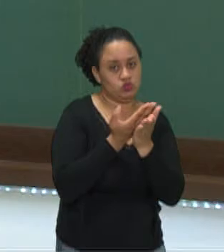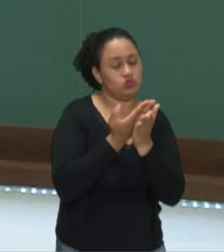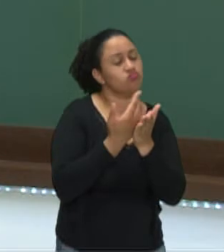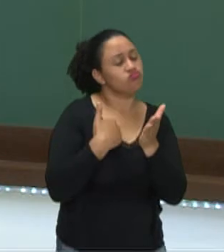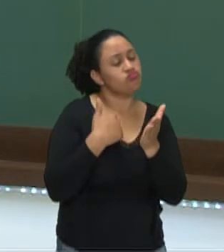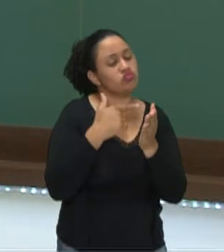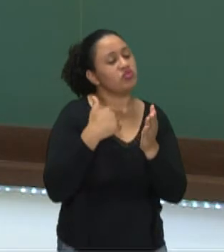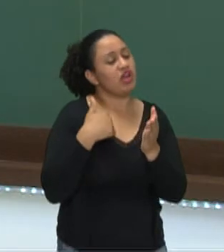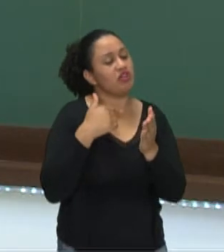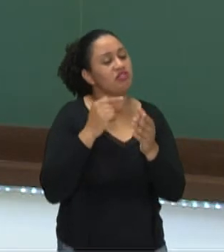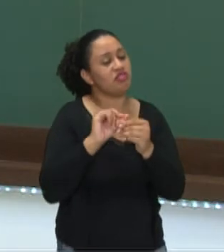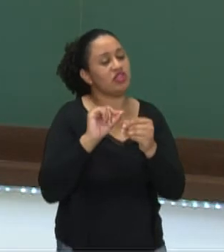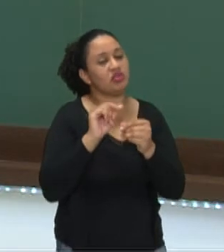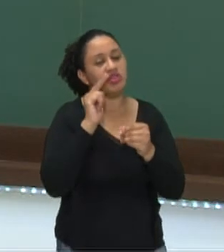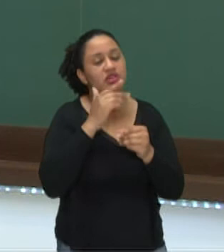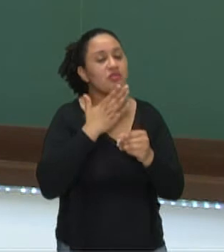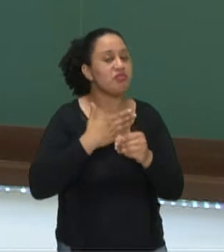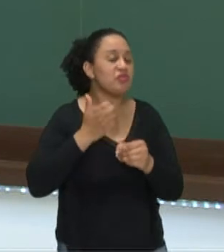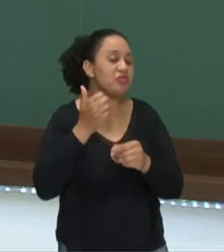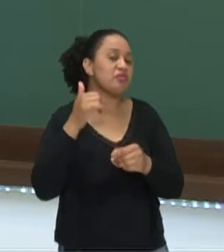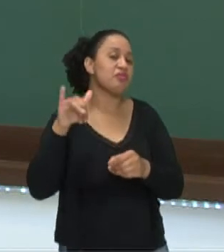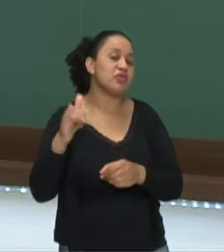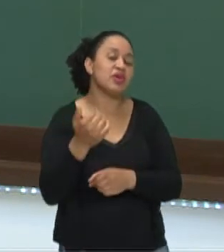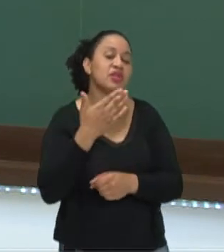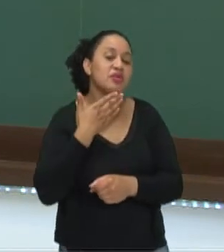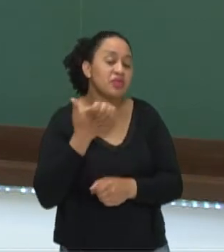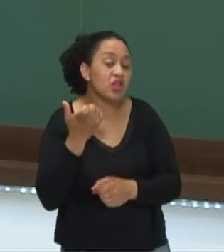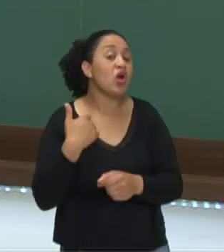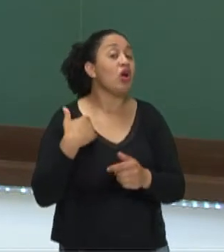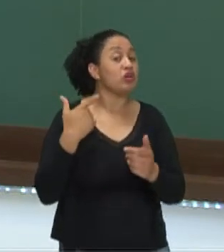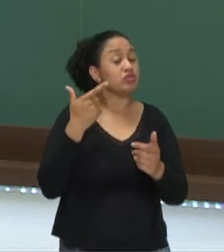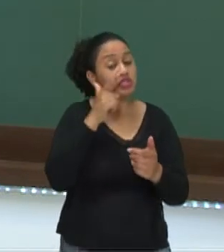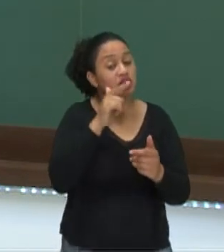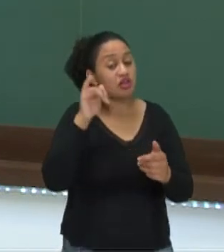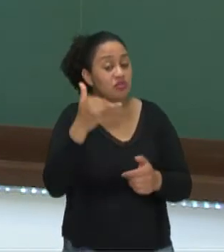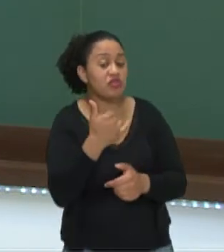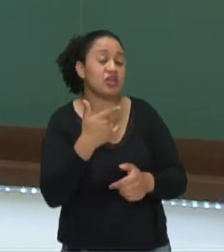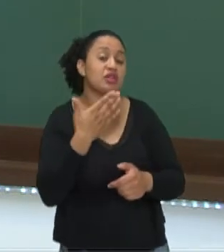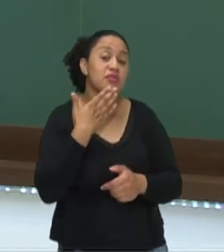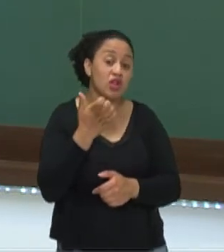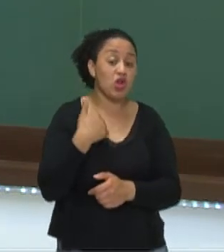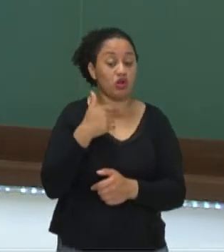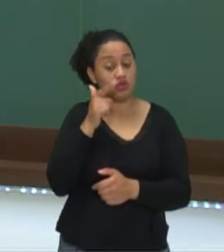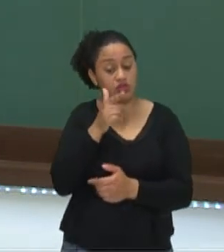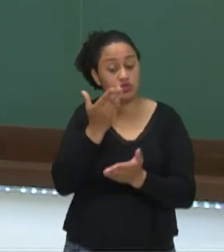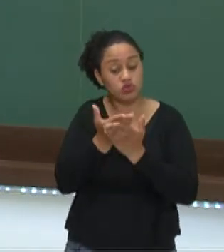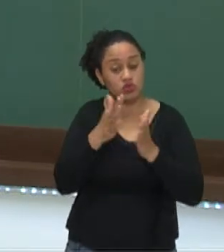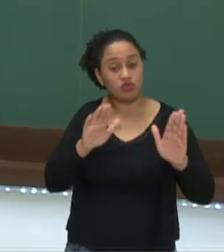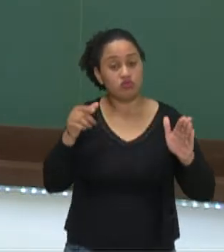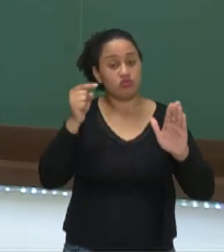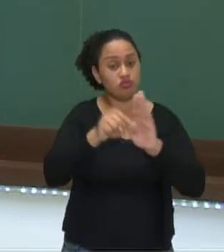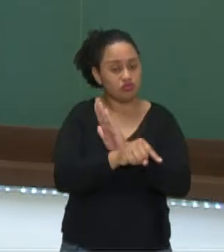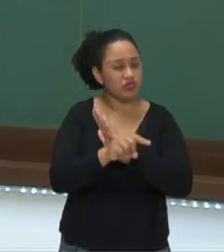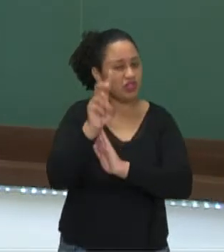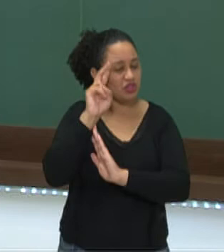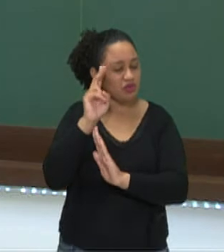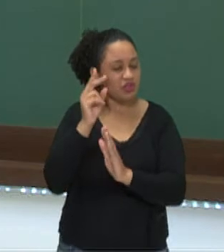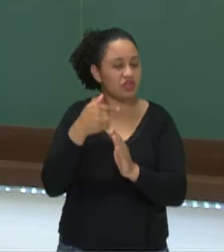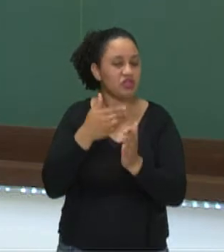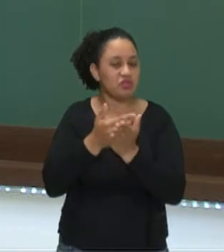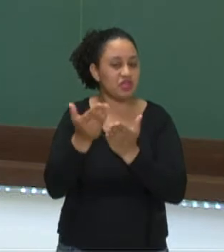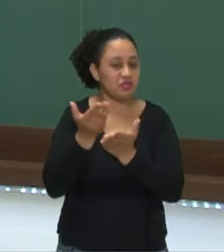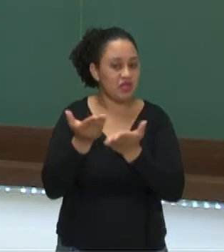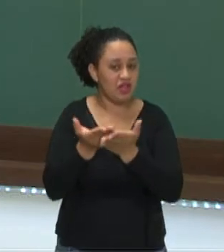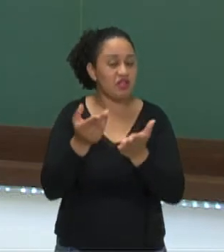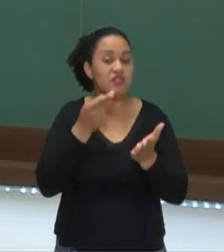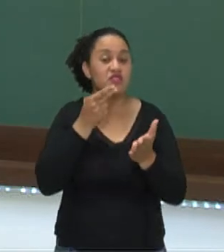vai render mais, isso vai ser mais eficiente, mais produtivo. Lembra que nós abrimos a aula falando disso, sobre